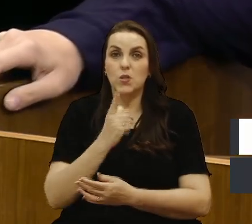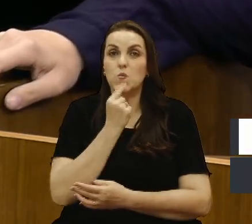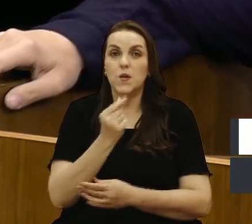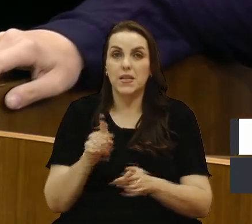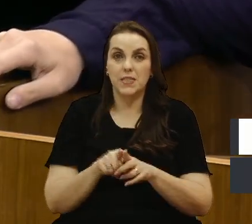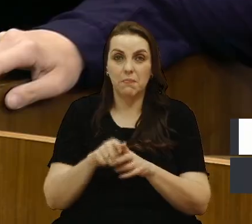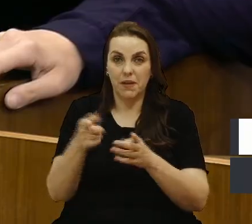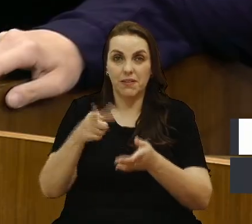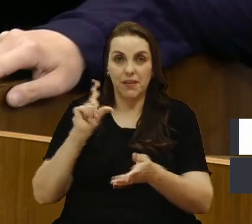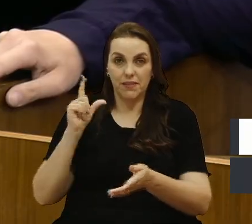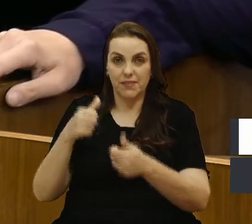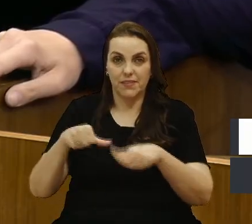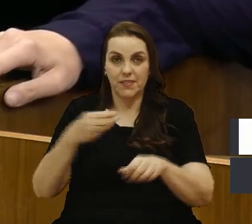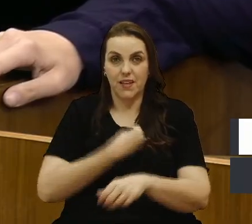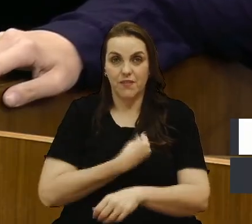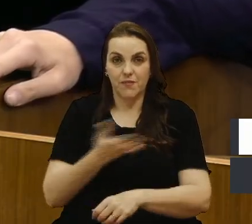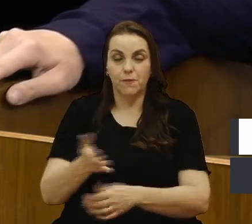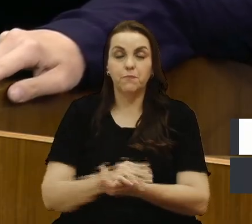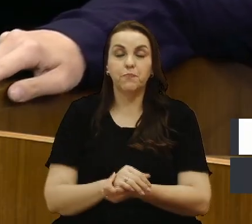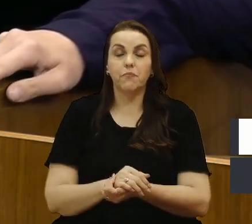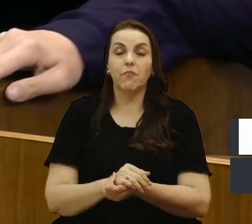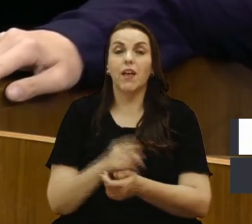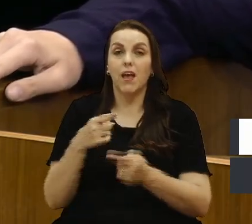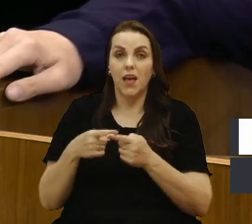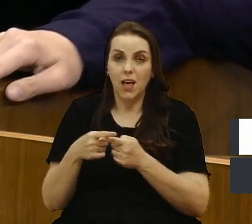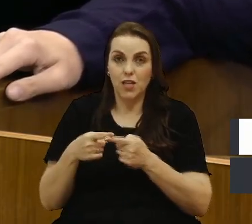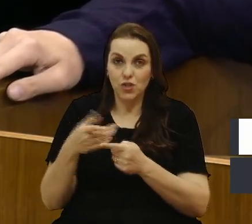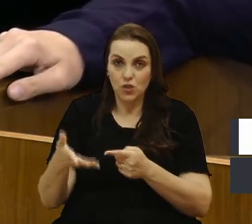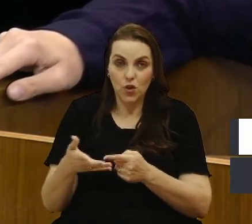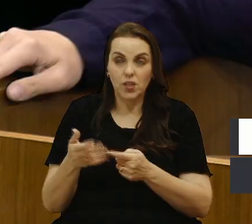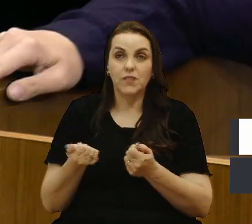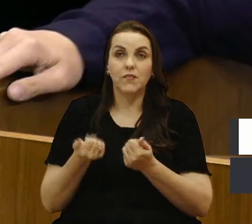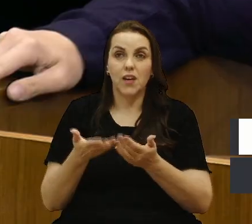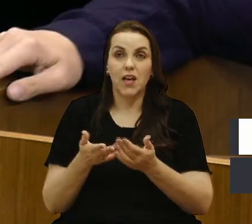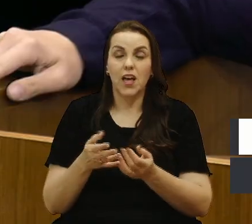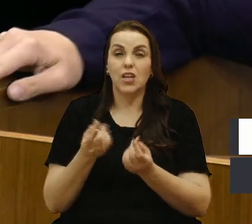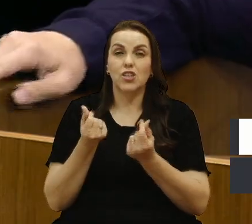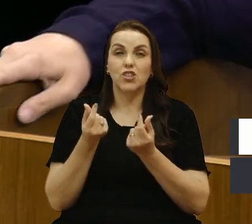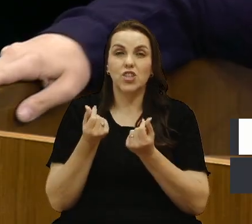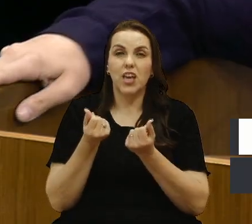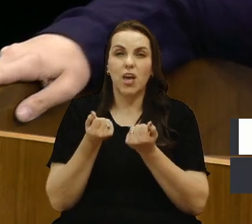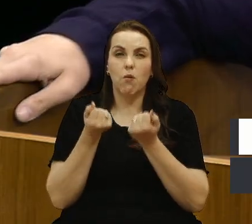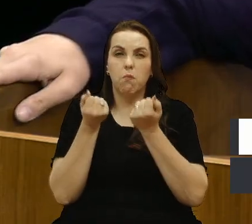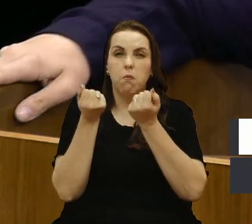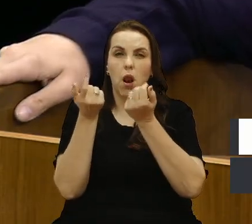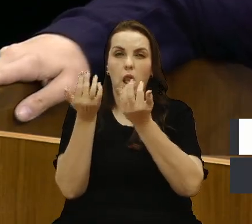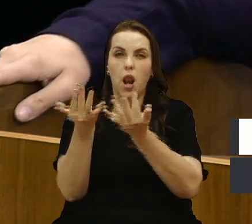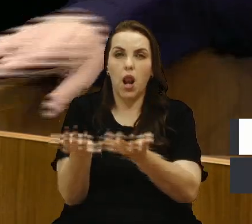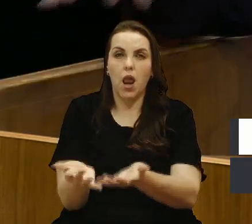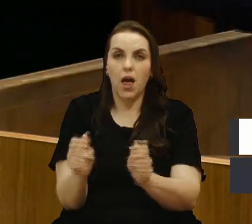Esses acionistas vão lá, vão despejar um caminhão de dinheiro na Assembleia.